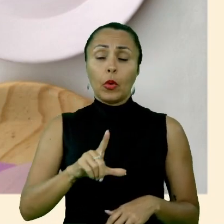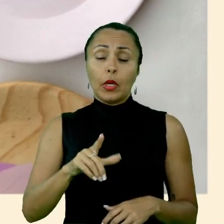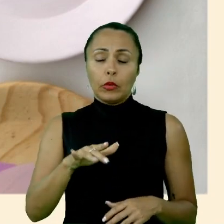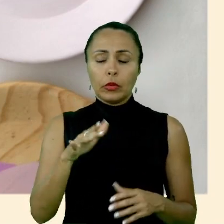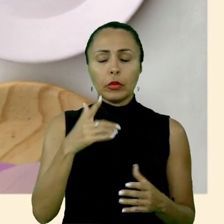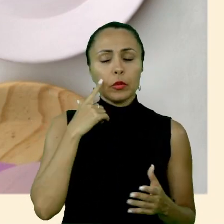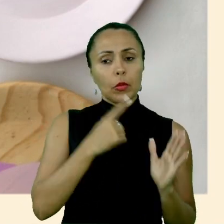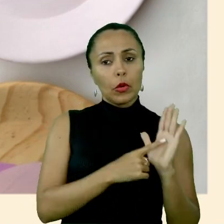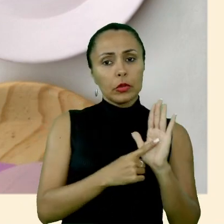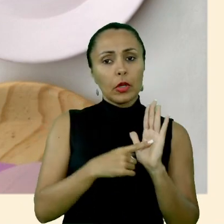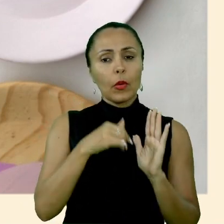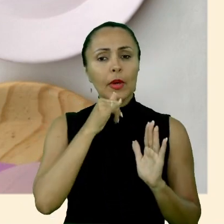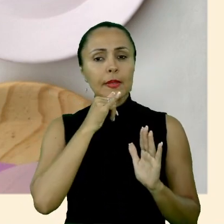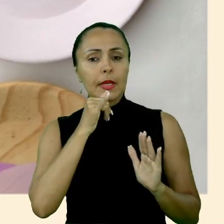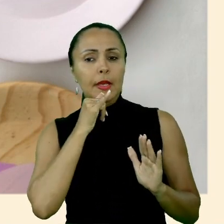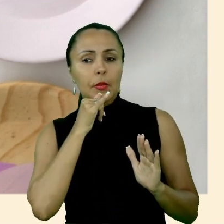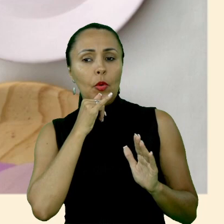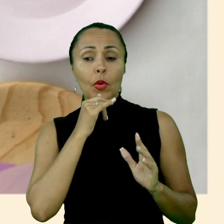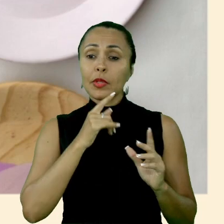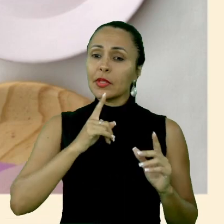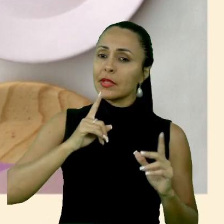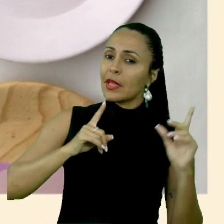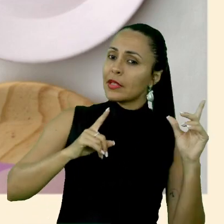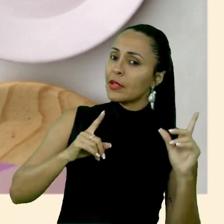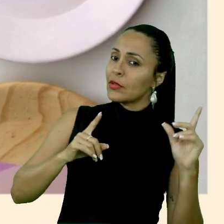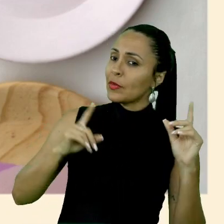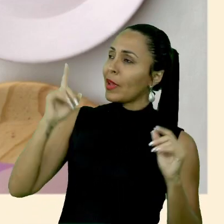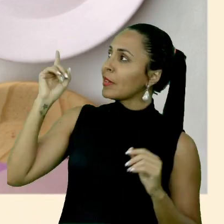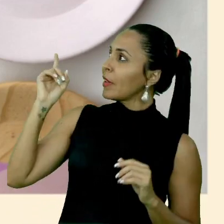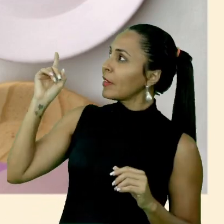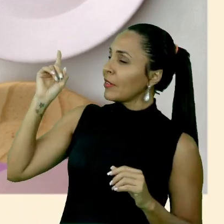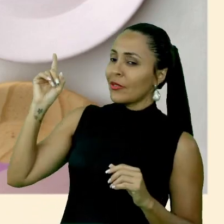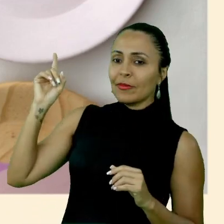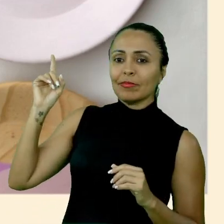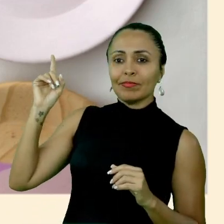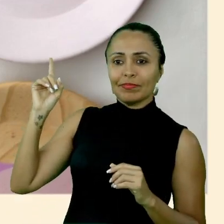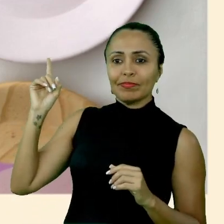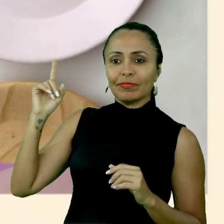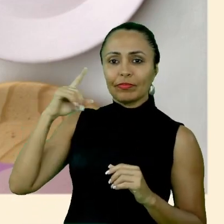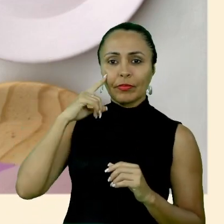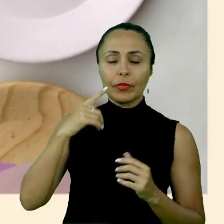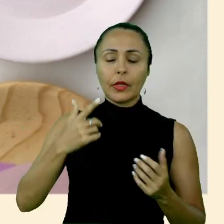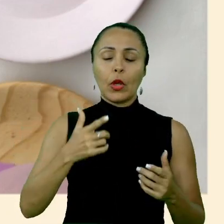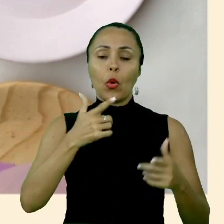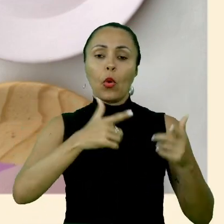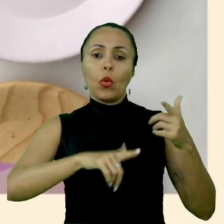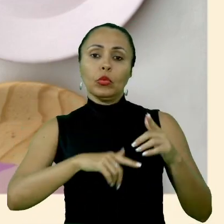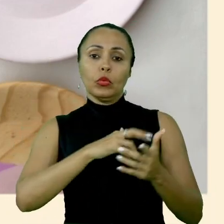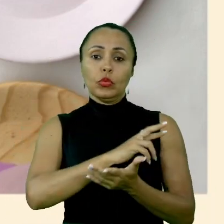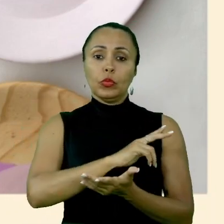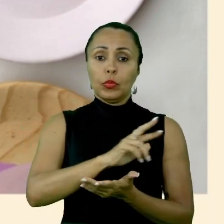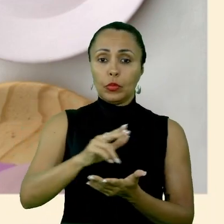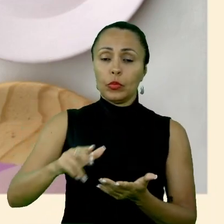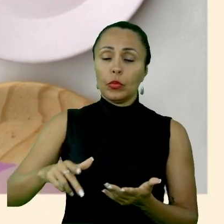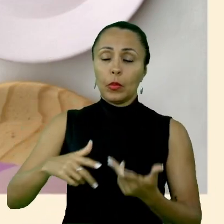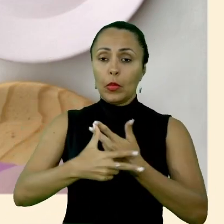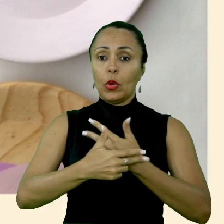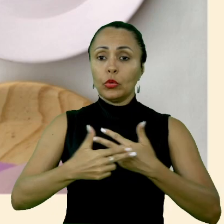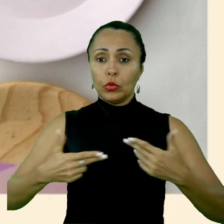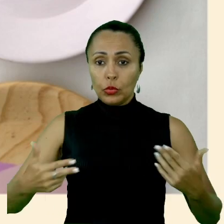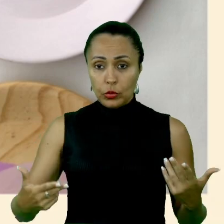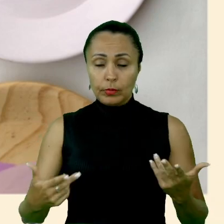exemplo dessas peças que viram outros produtos, né? A Amanda Moll é uma designer brasileira,